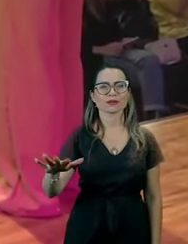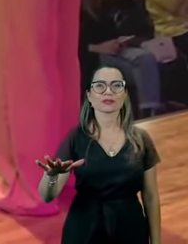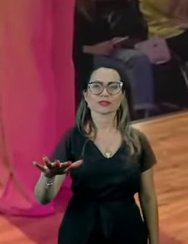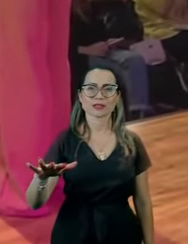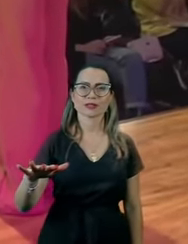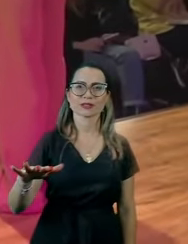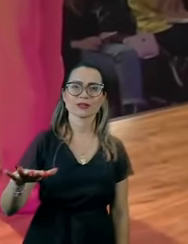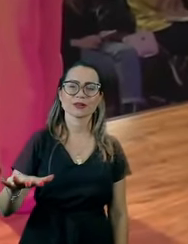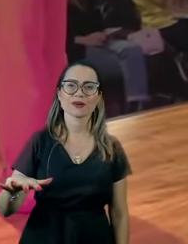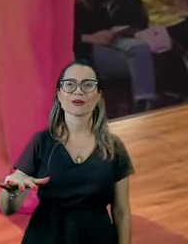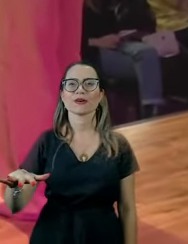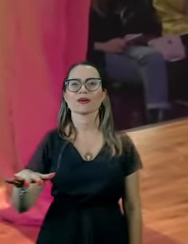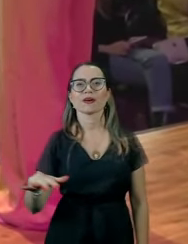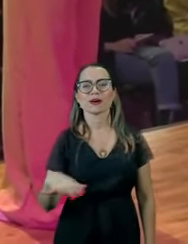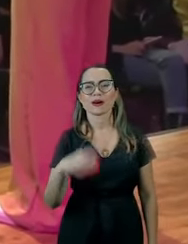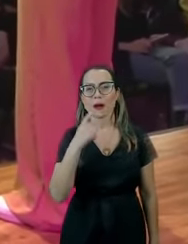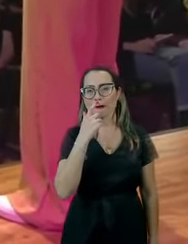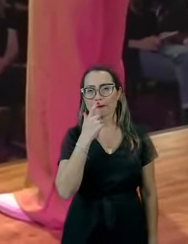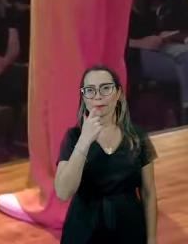Guaíba,